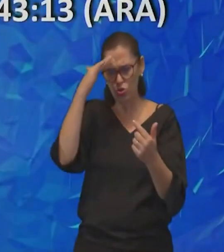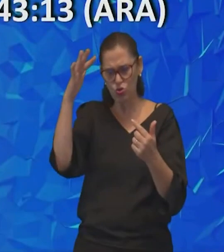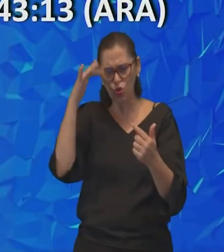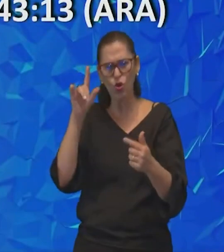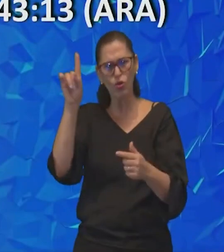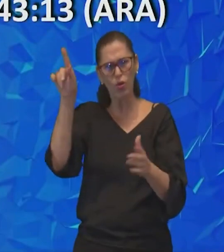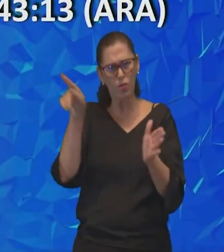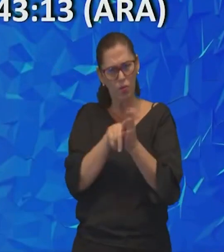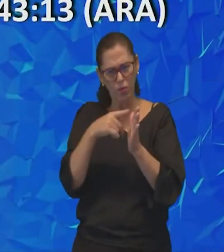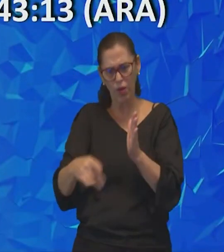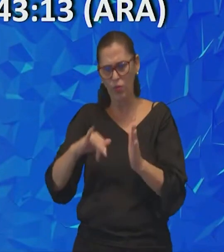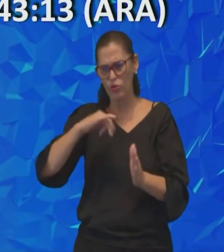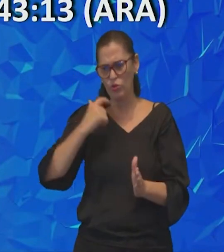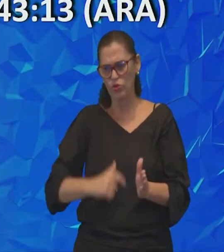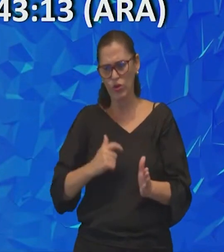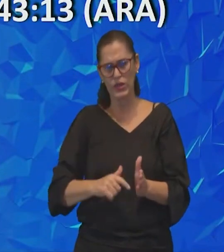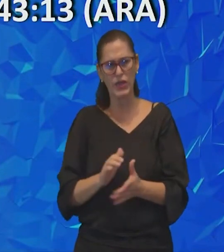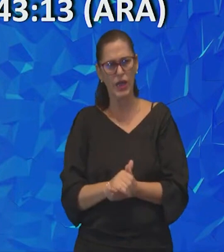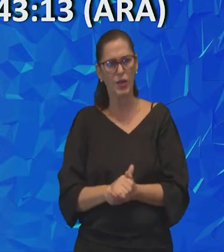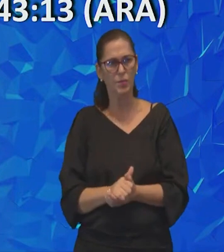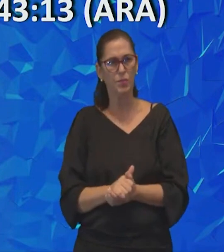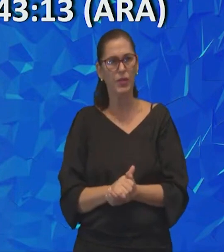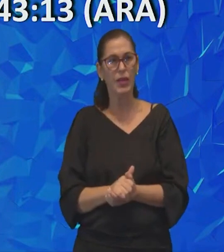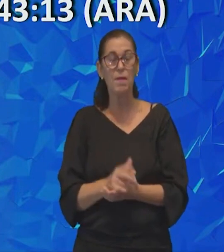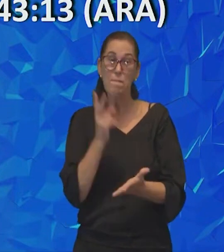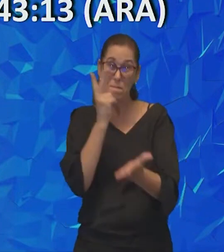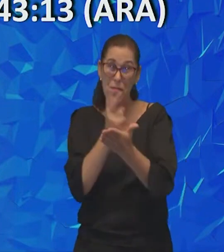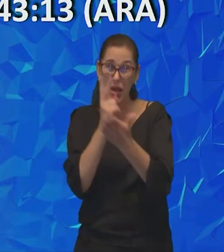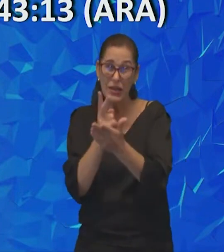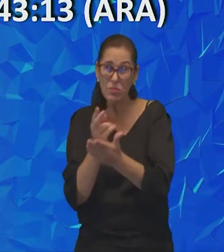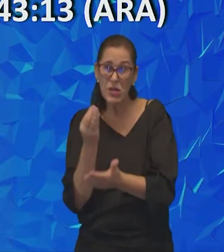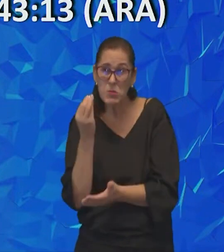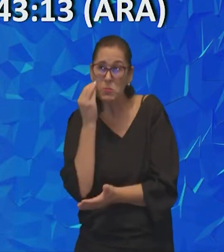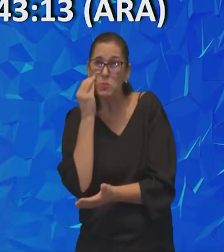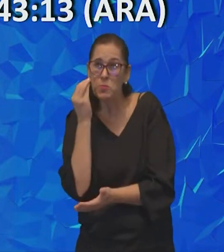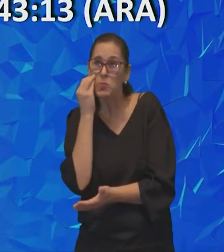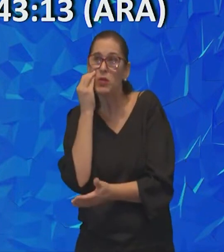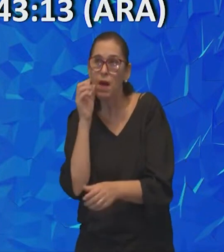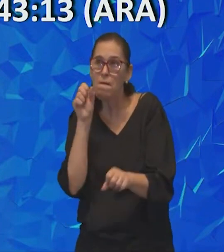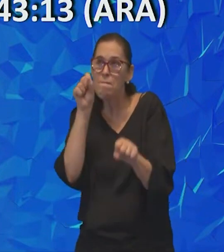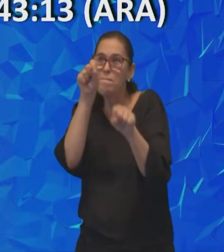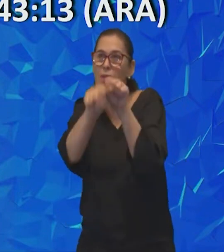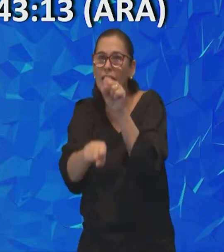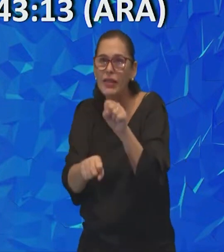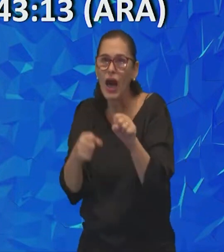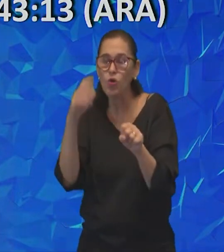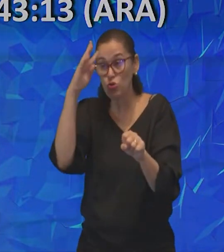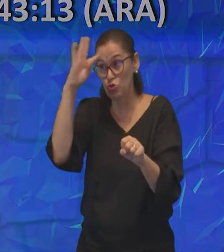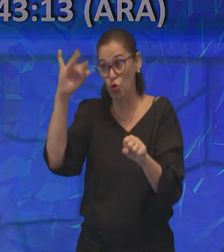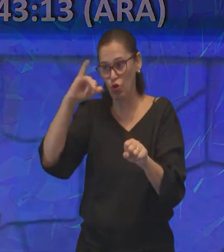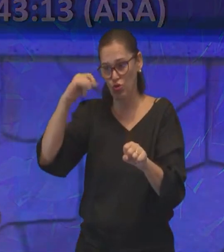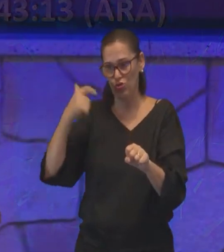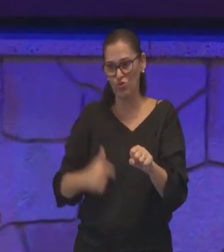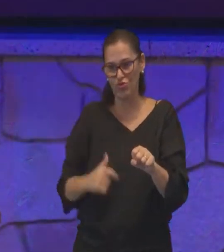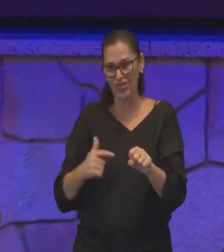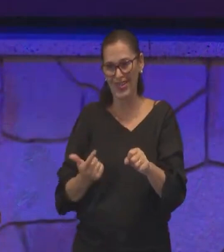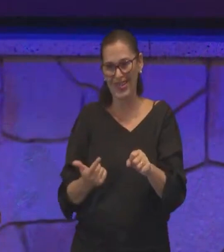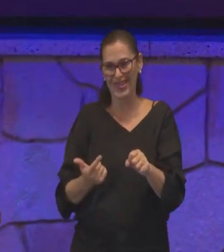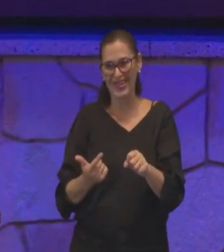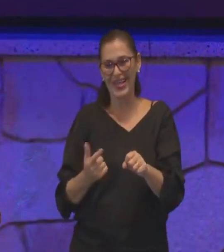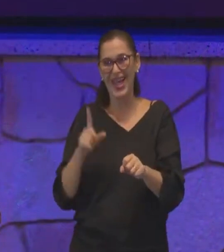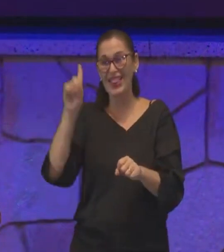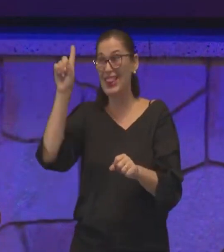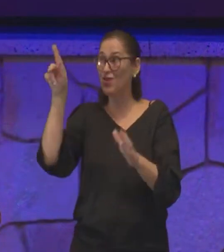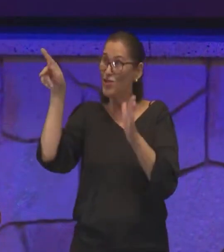José. Ainda que eles tentassem matar os seus sonhos, aquilo vinha de